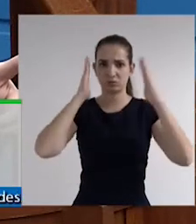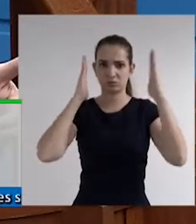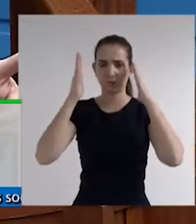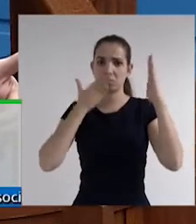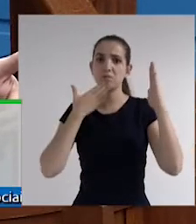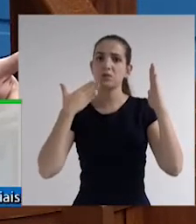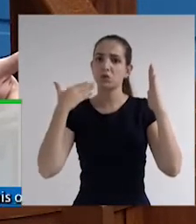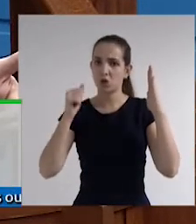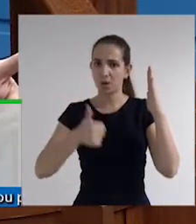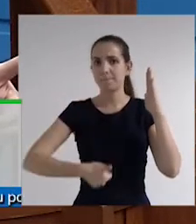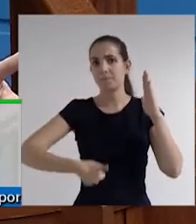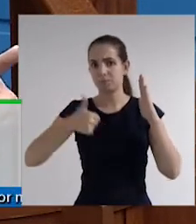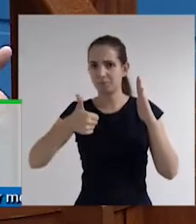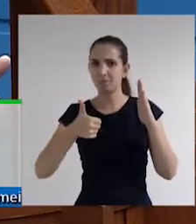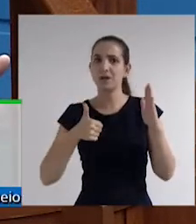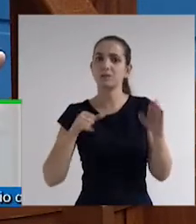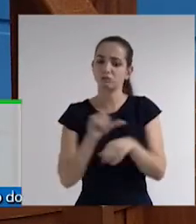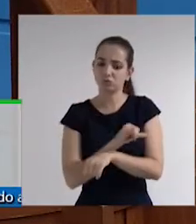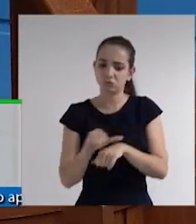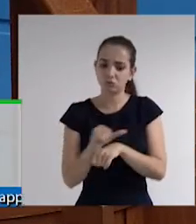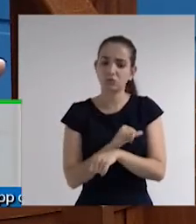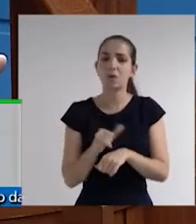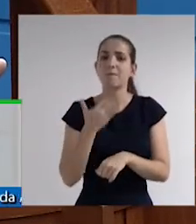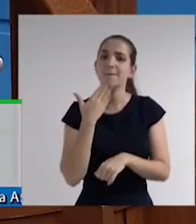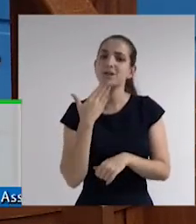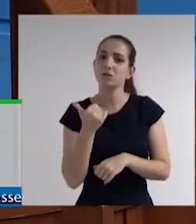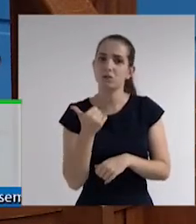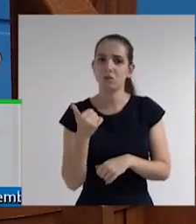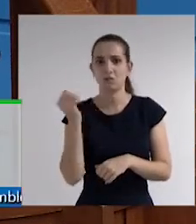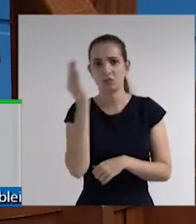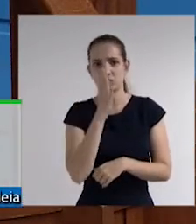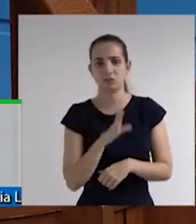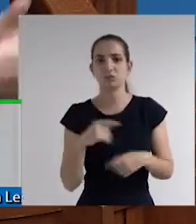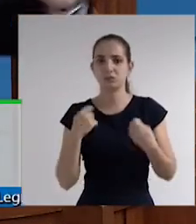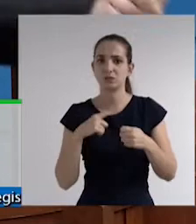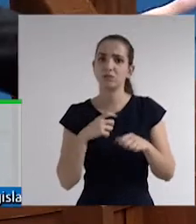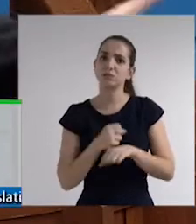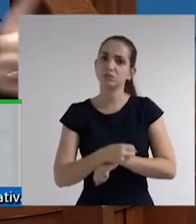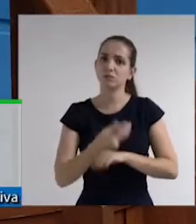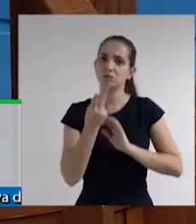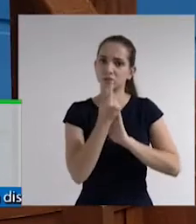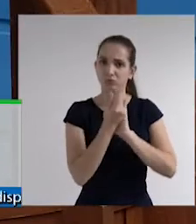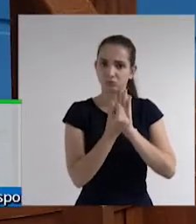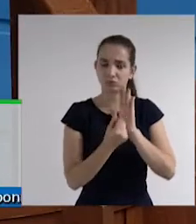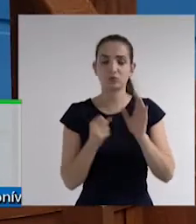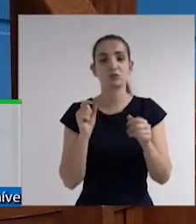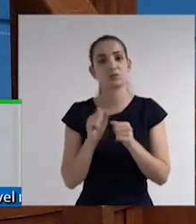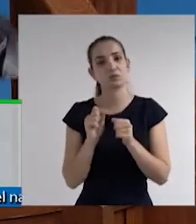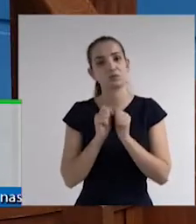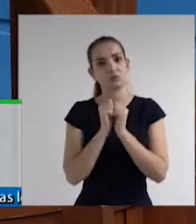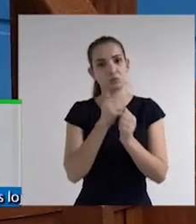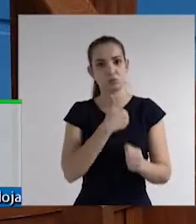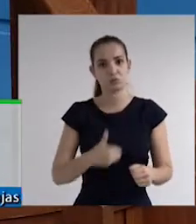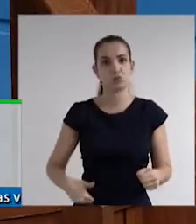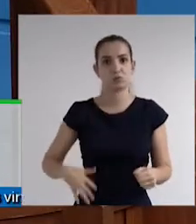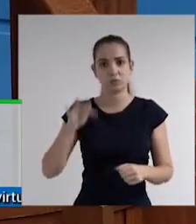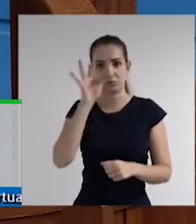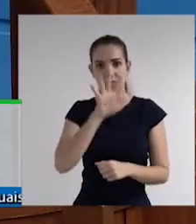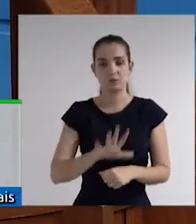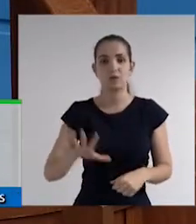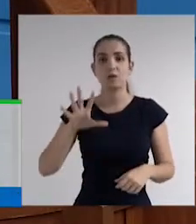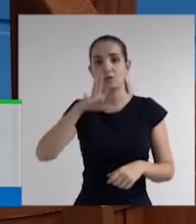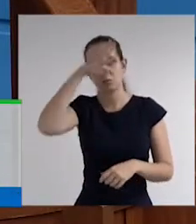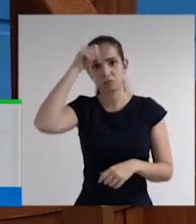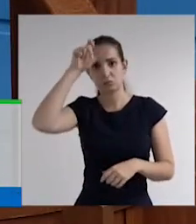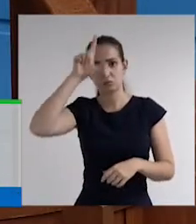de melhorar o nosso país, que há que se fazer um esforço orçamentário e está sendo feito pelo governo federal, e Mato Grosso do Sul está